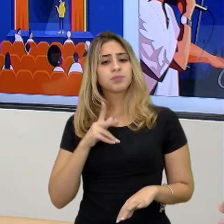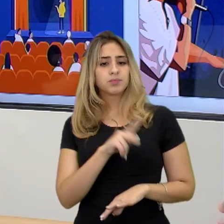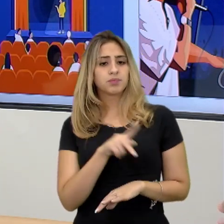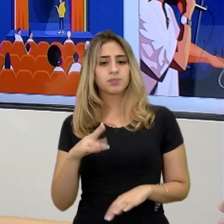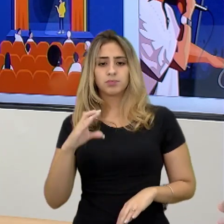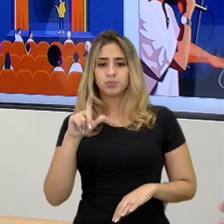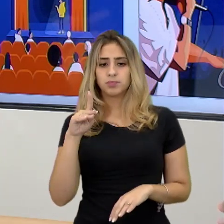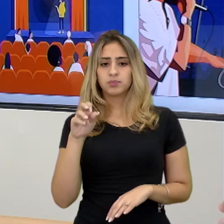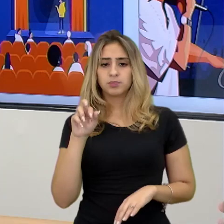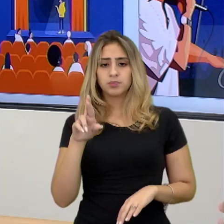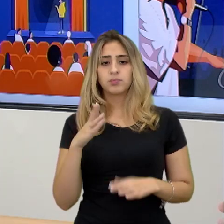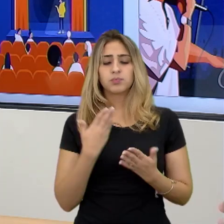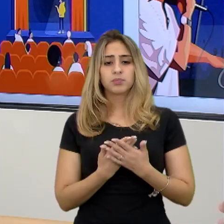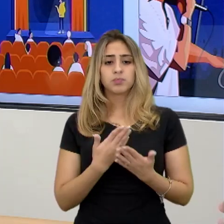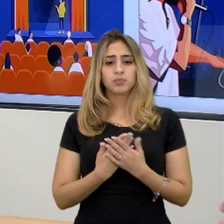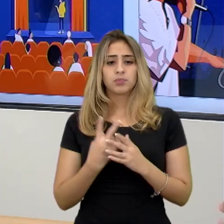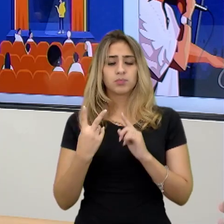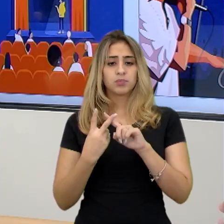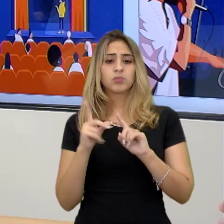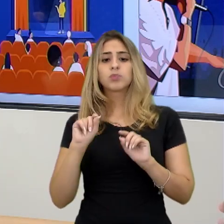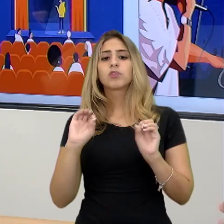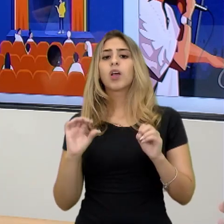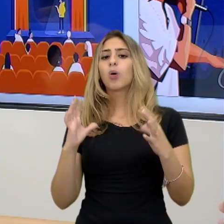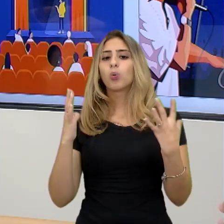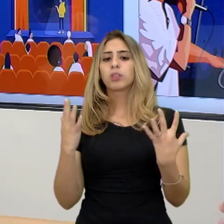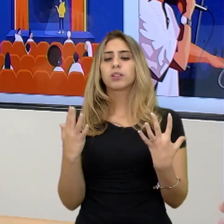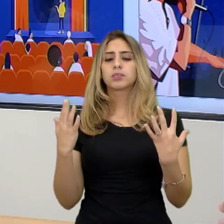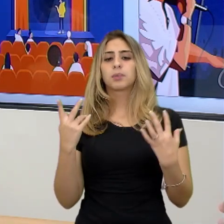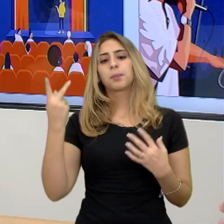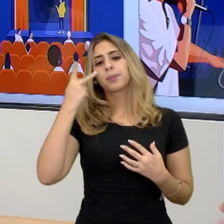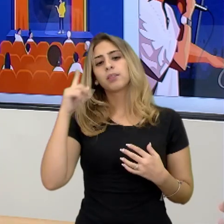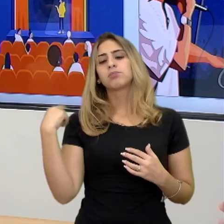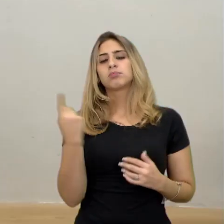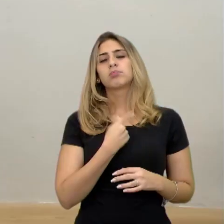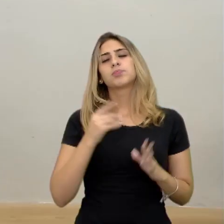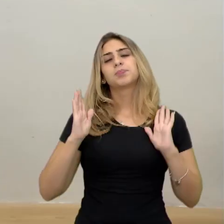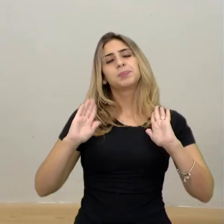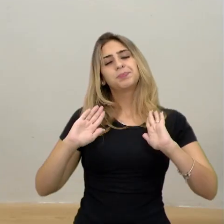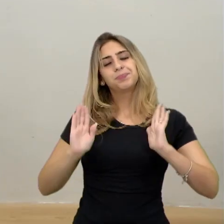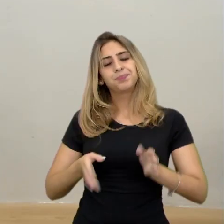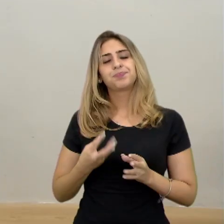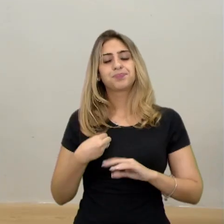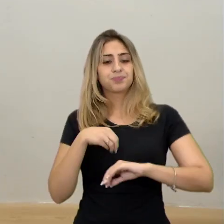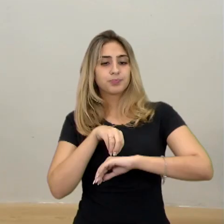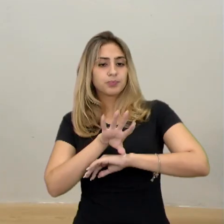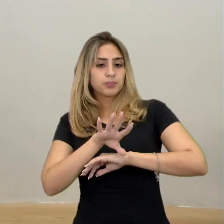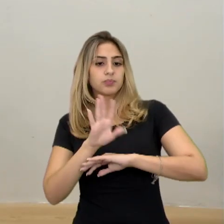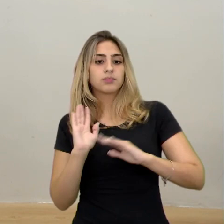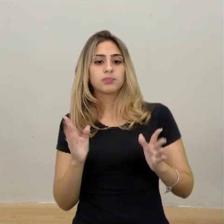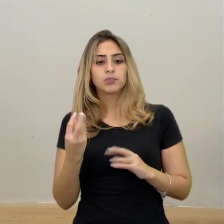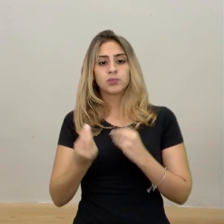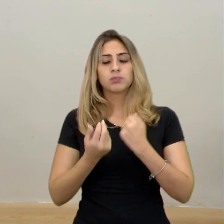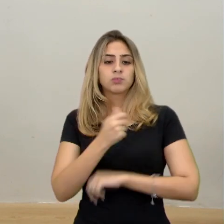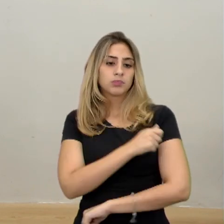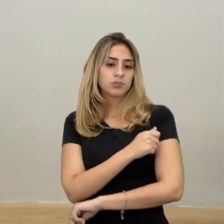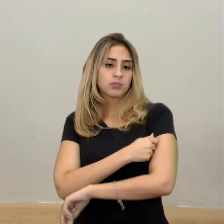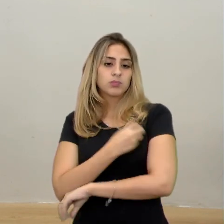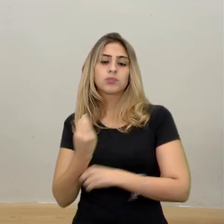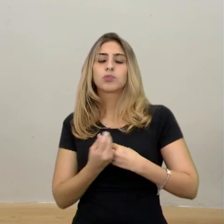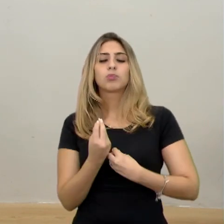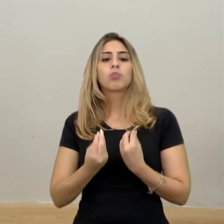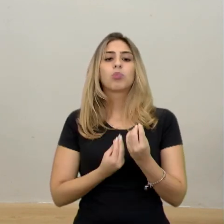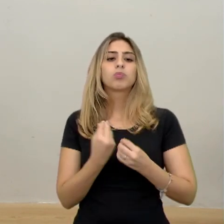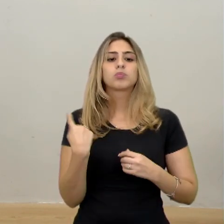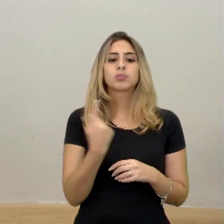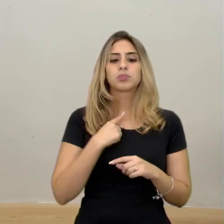Kleber falasse, na aula 2, o que vai acontecer, para a gente já dar um panorama assim, para o aluno, para os estudantes, de como será